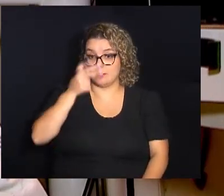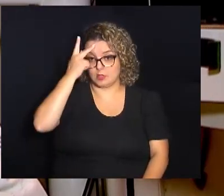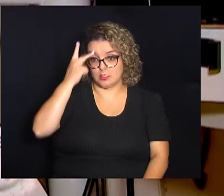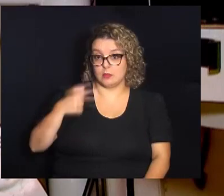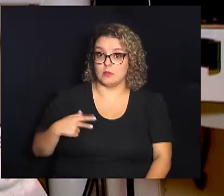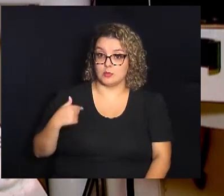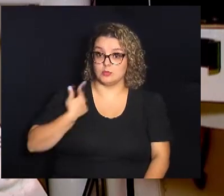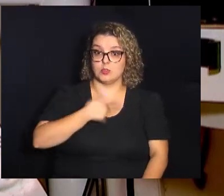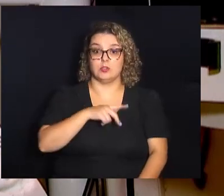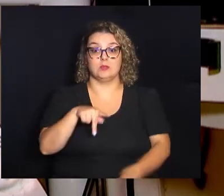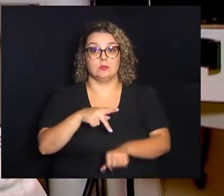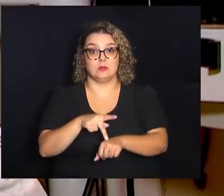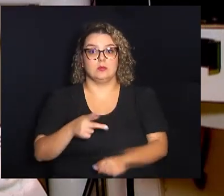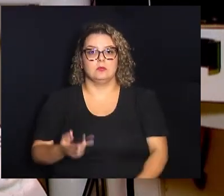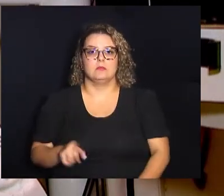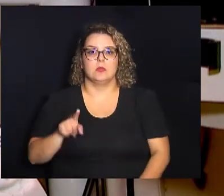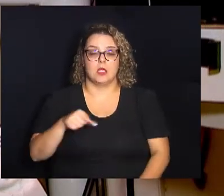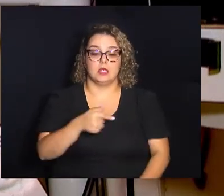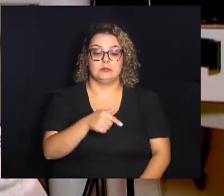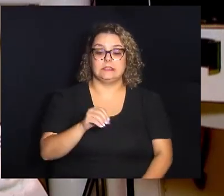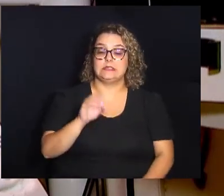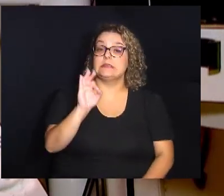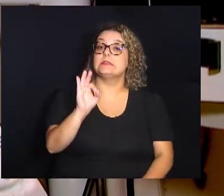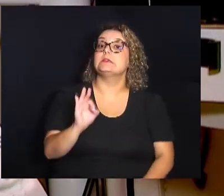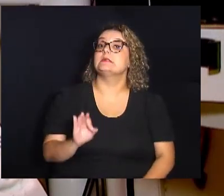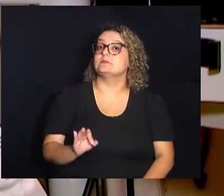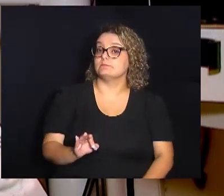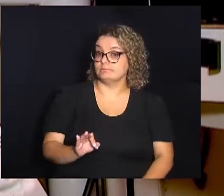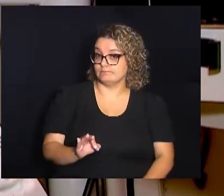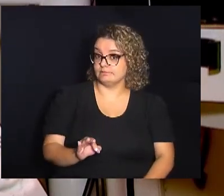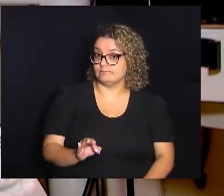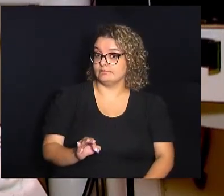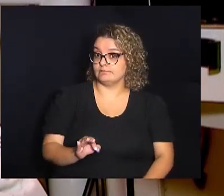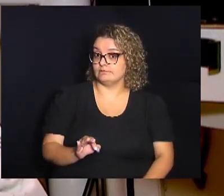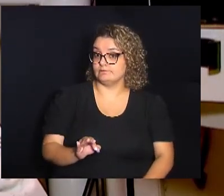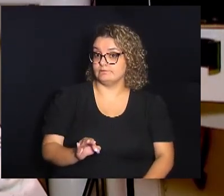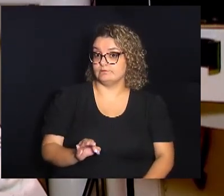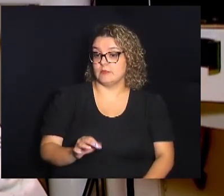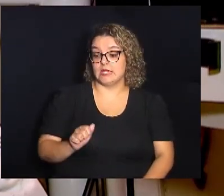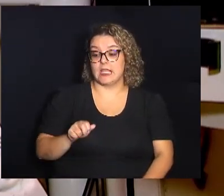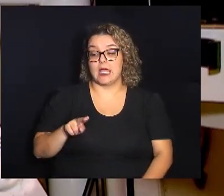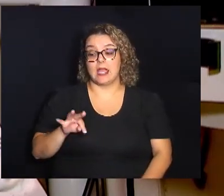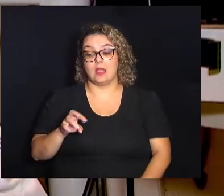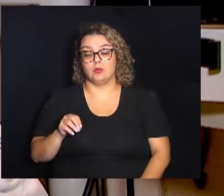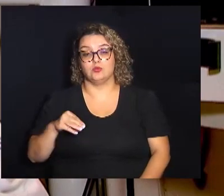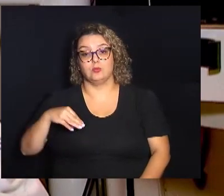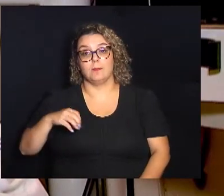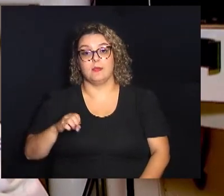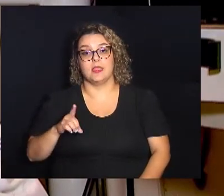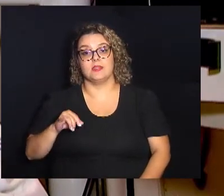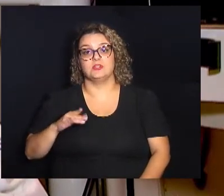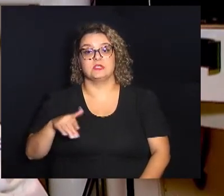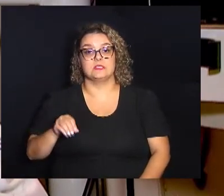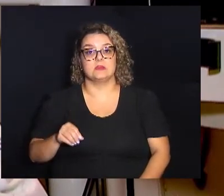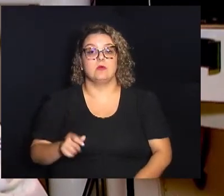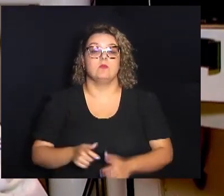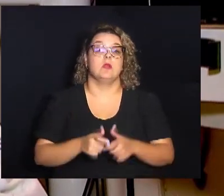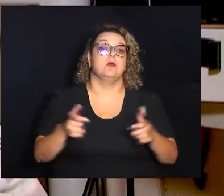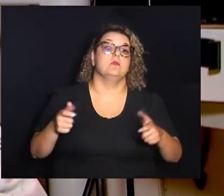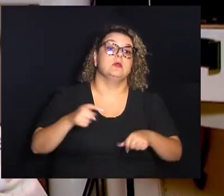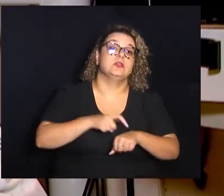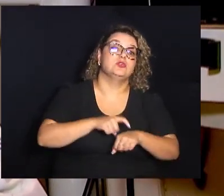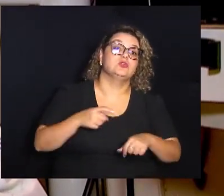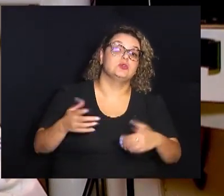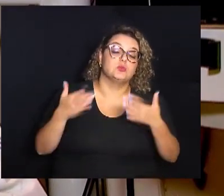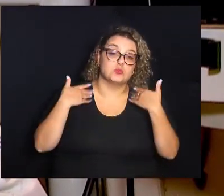país são da ordem de 70%. E a automedicação costuma aumentar nessa fase do